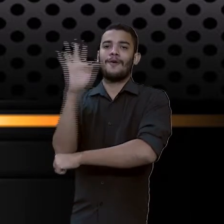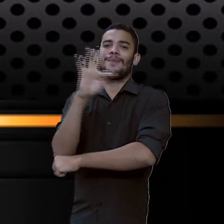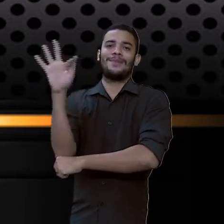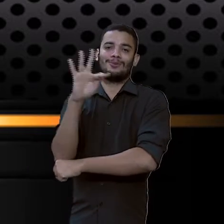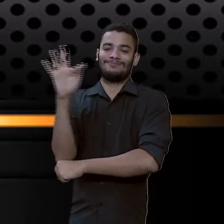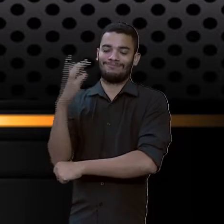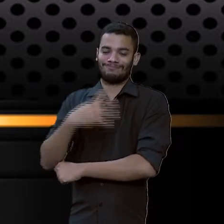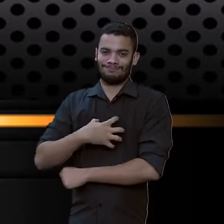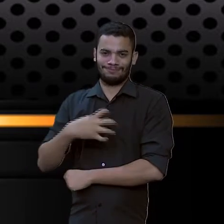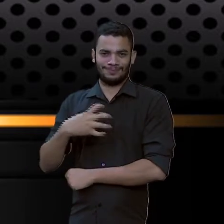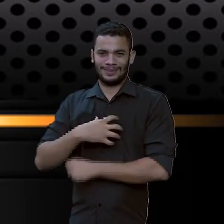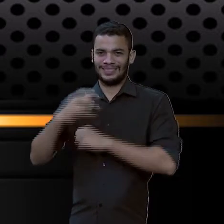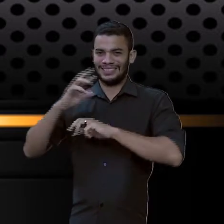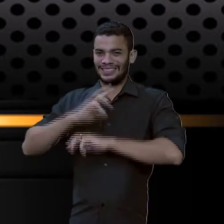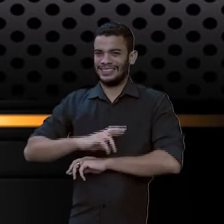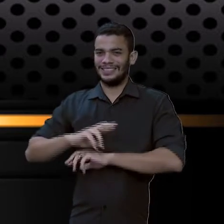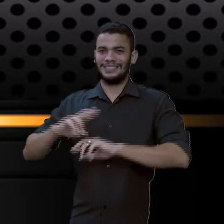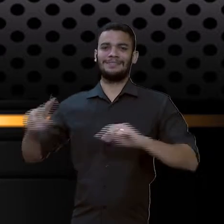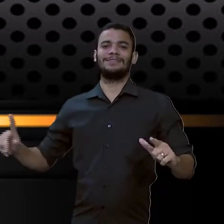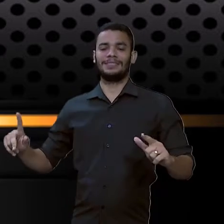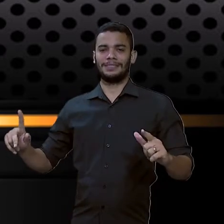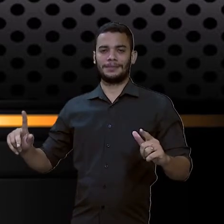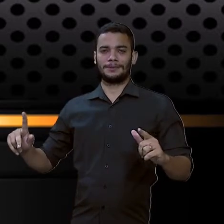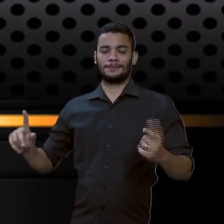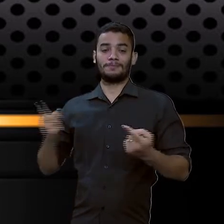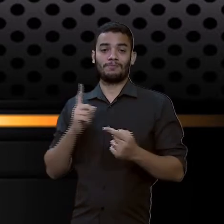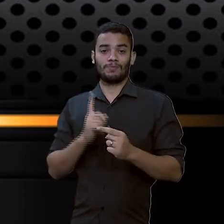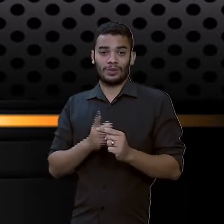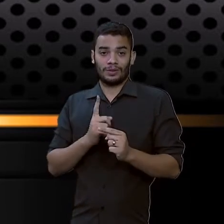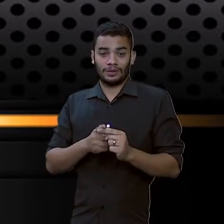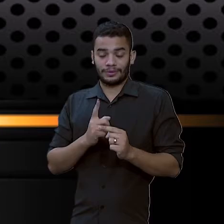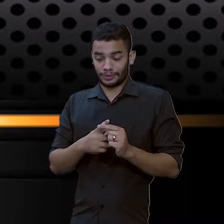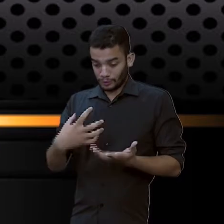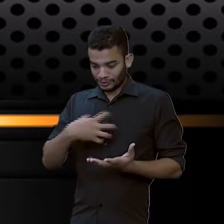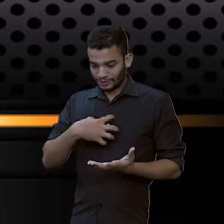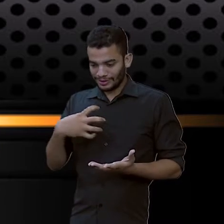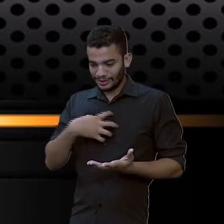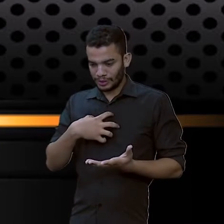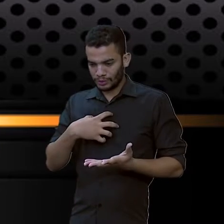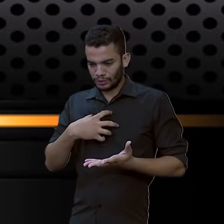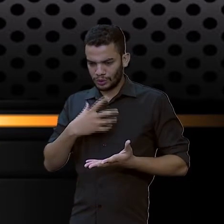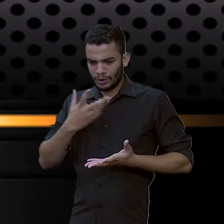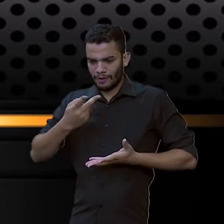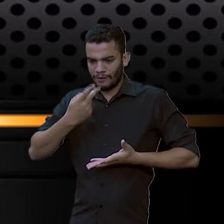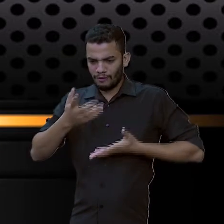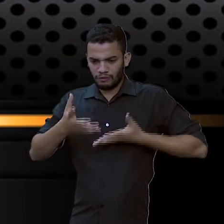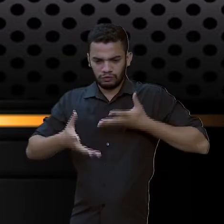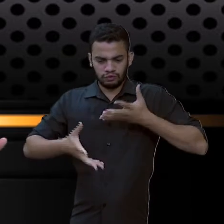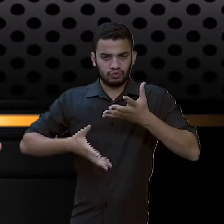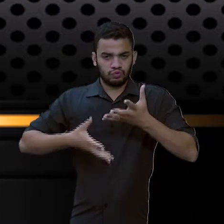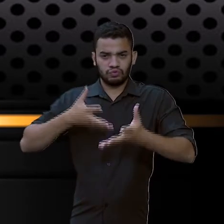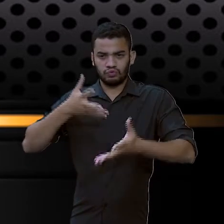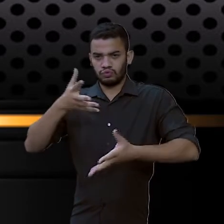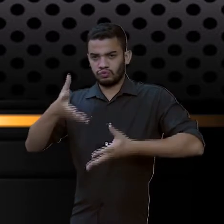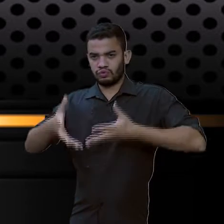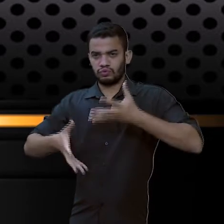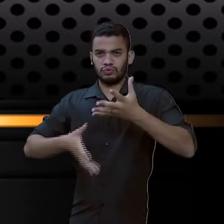Também conhecida como linguagem culta. Você deve fazer uso desse tipo de linguagem quando não existe